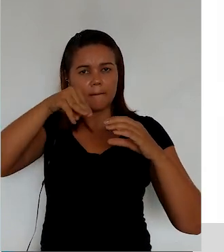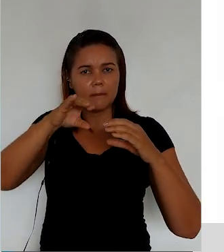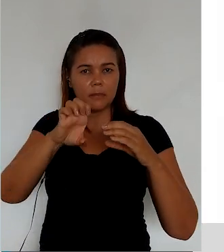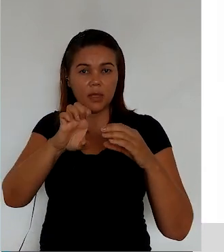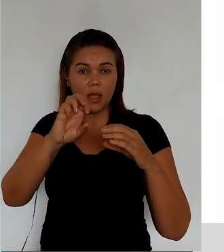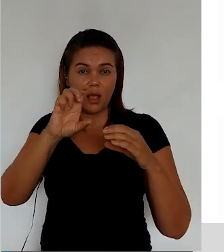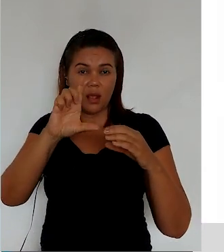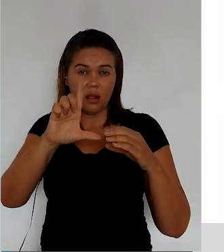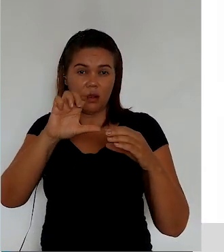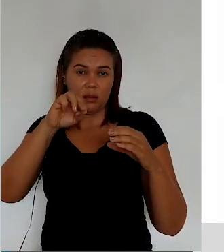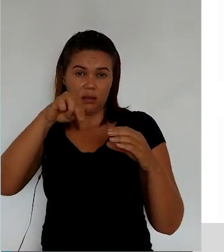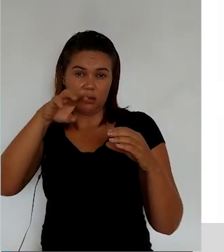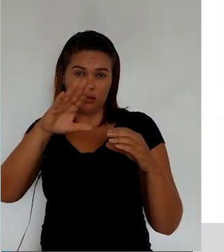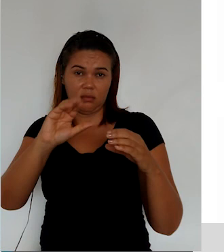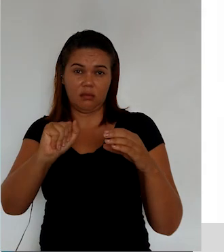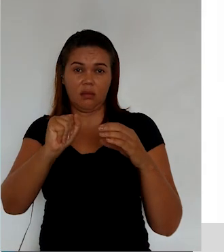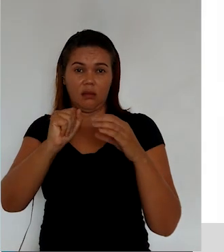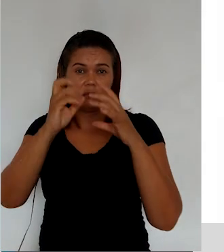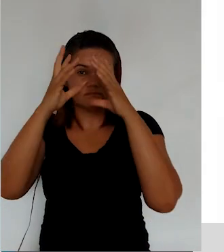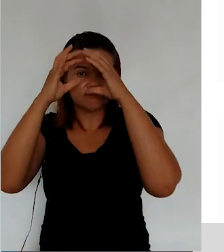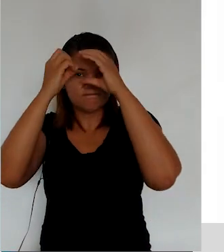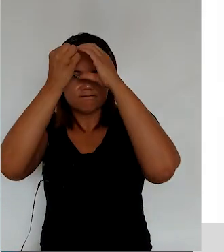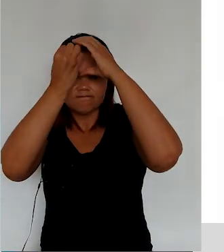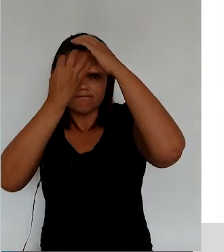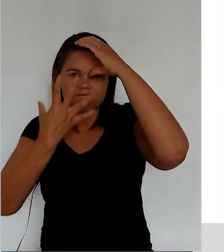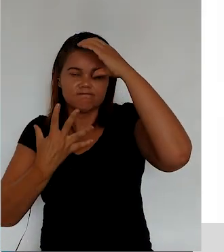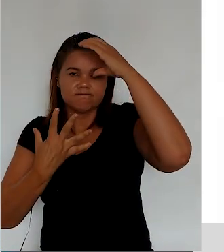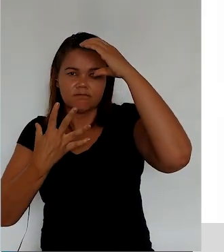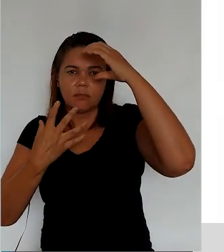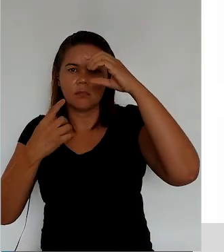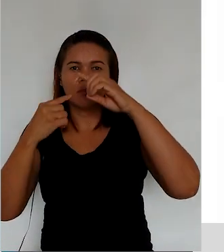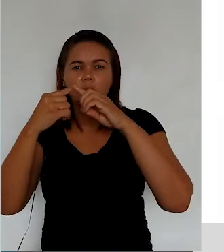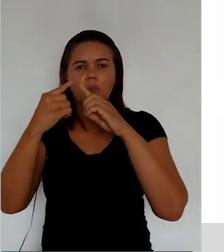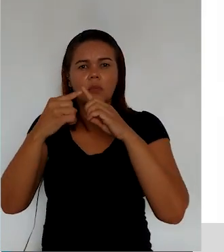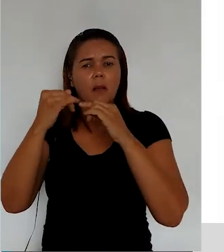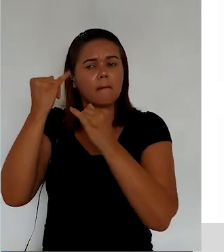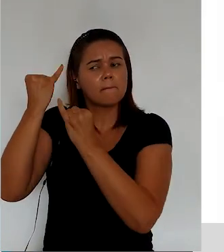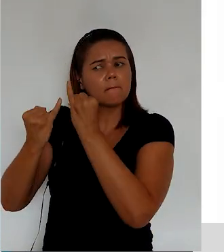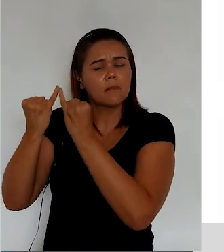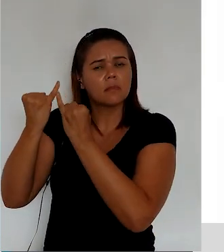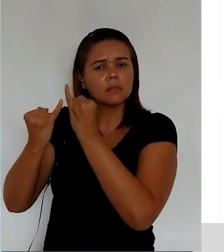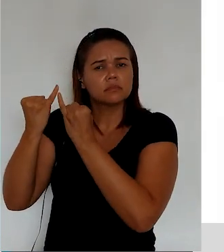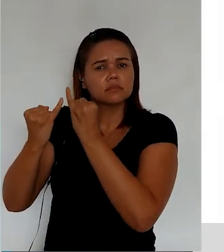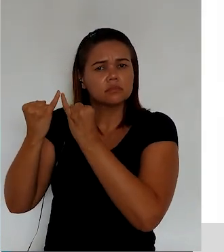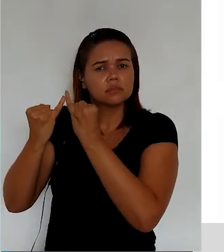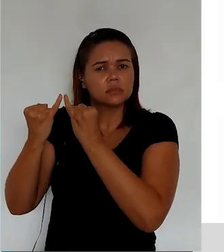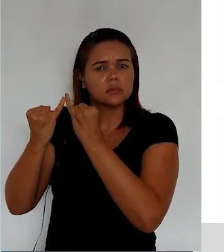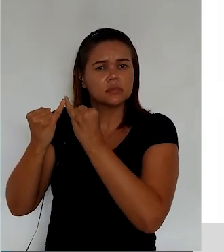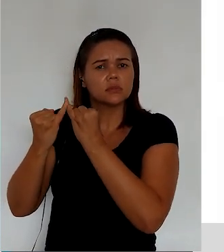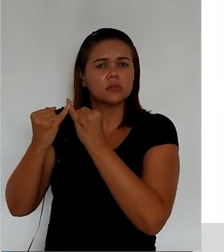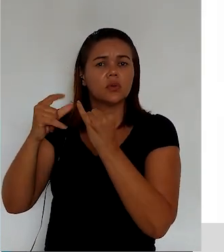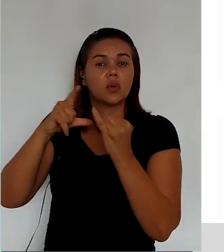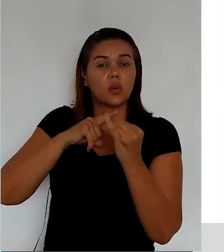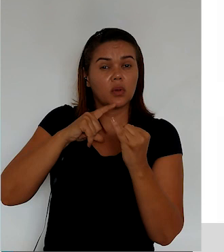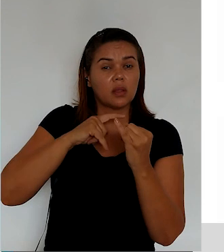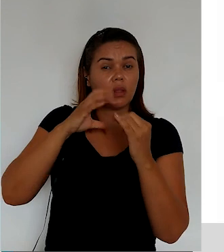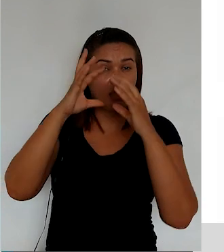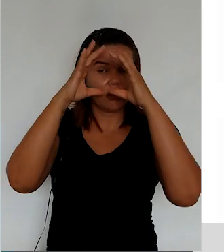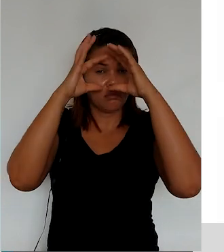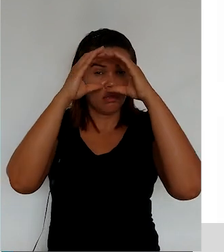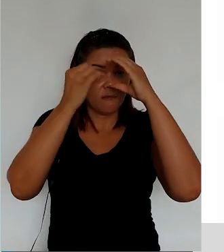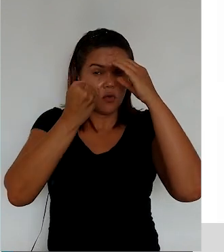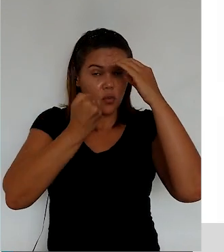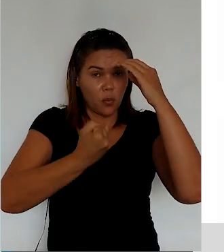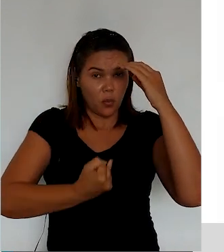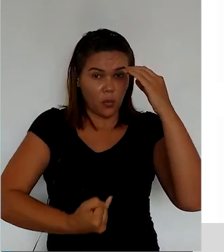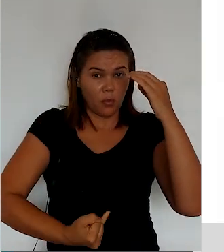Apesar de similar ao que ocorre no sistema nervoso periférico e realizado